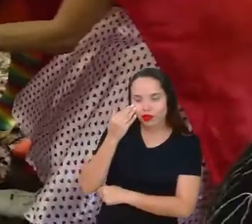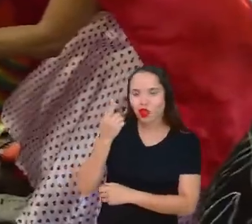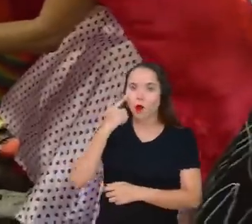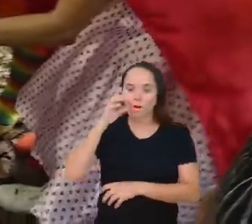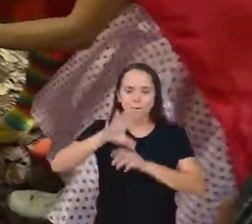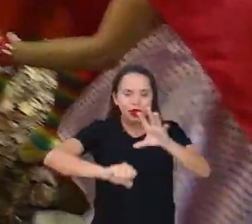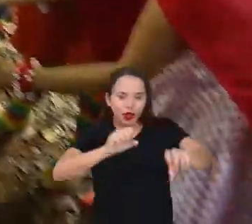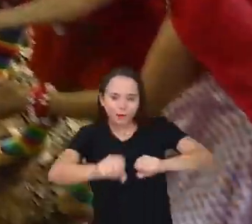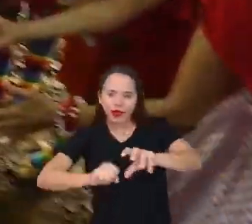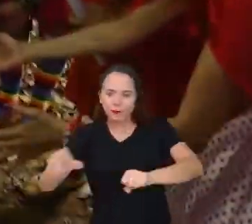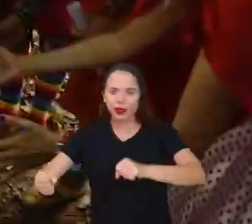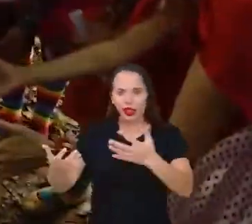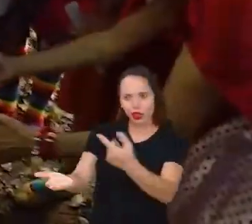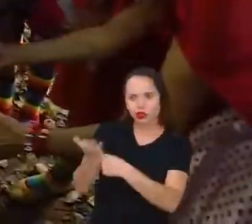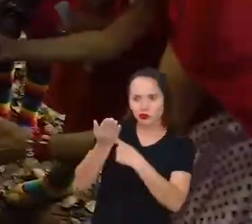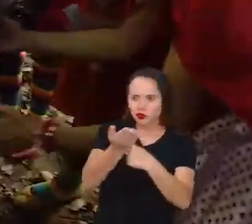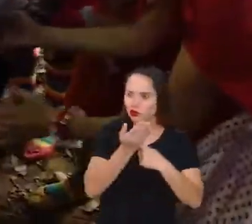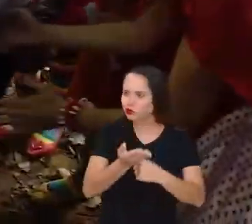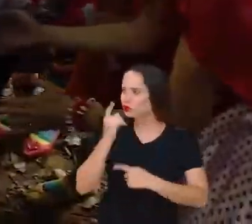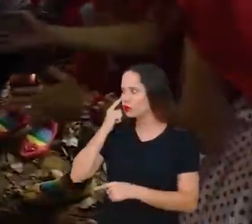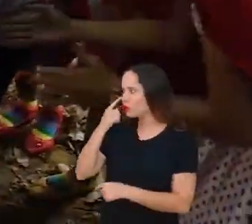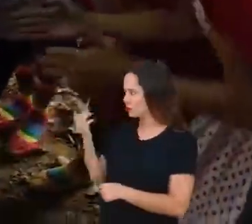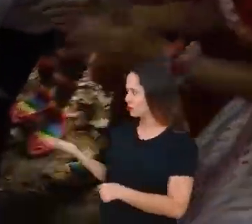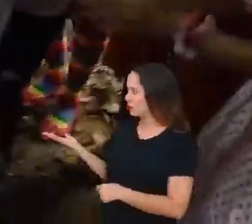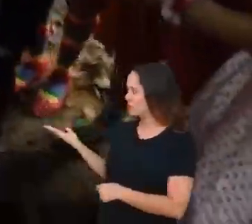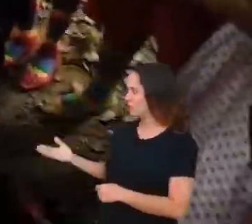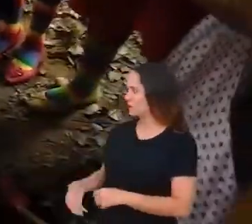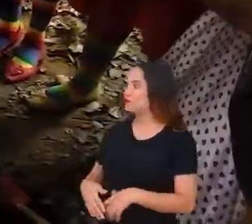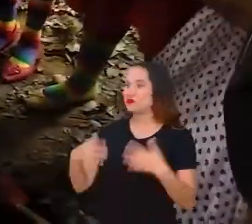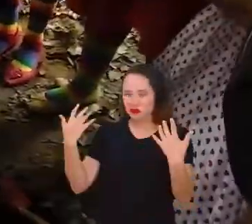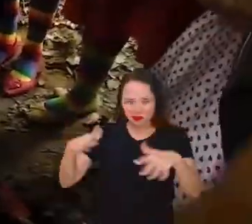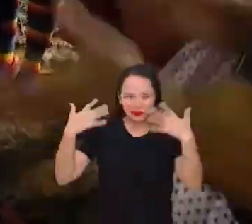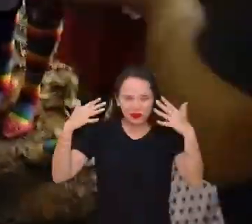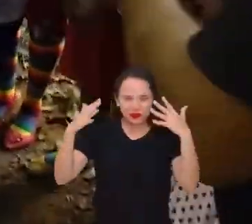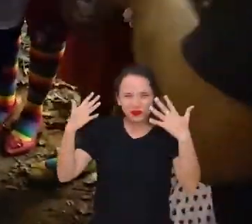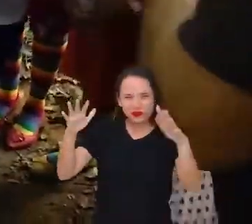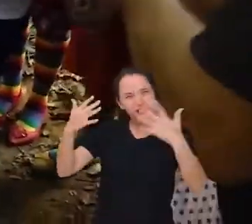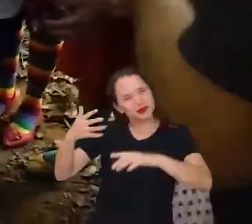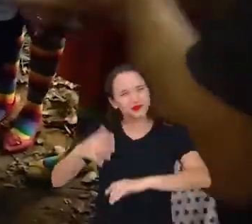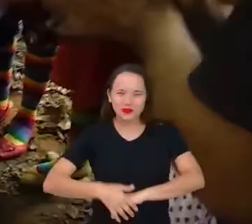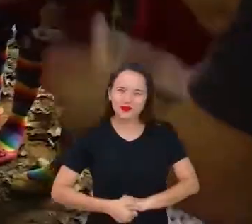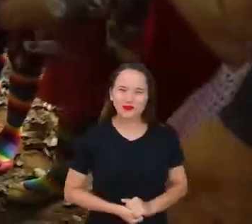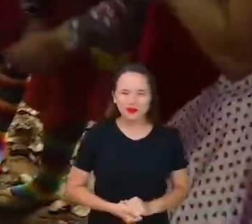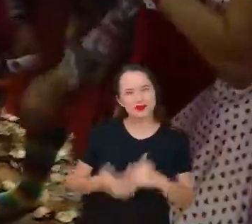aí, pega lá. Vamos, ajuda. Isso!